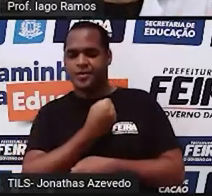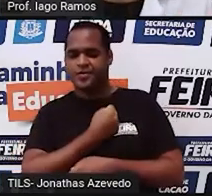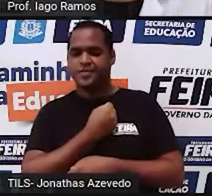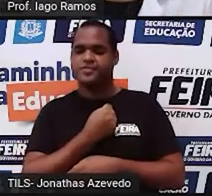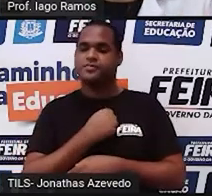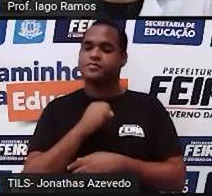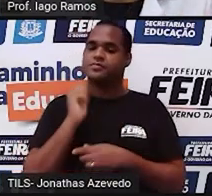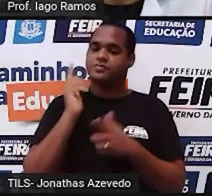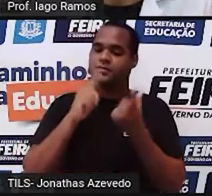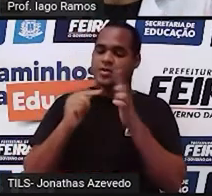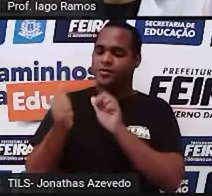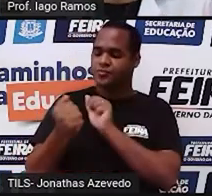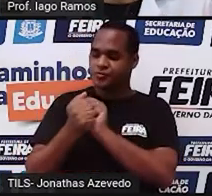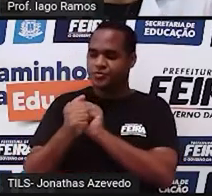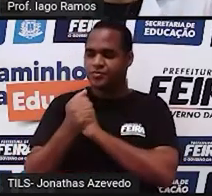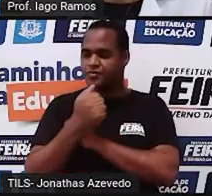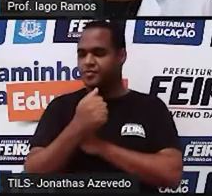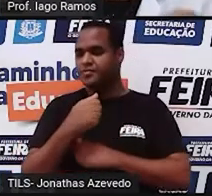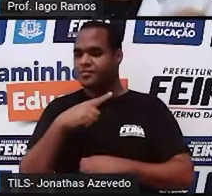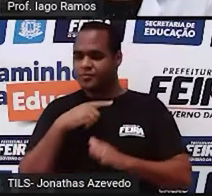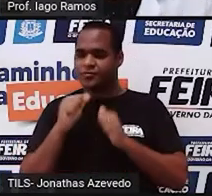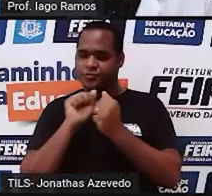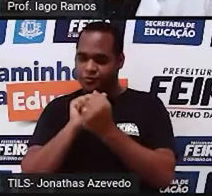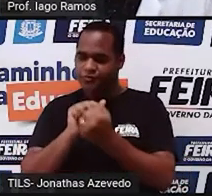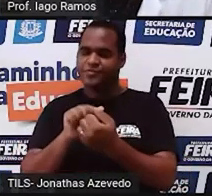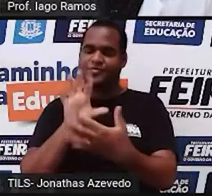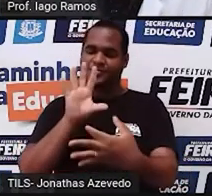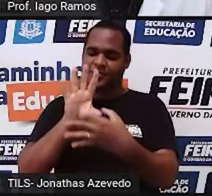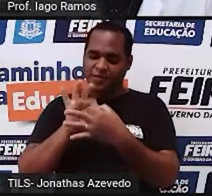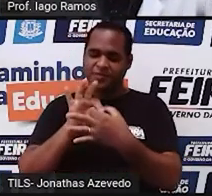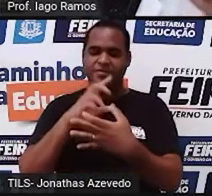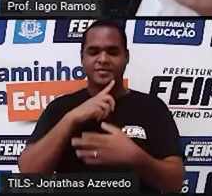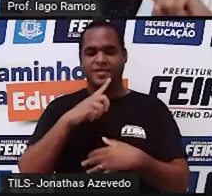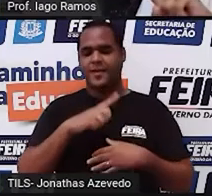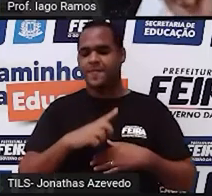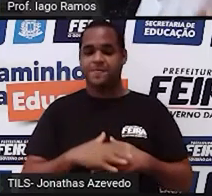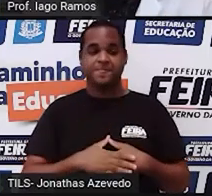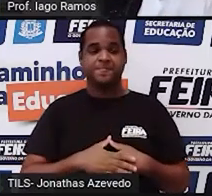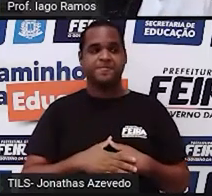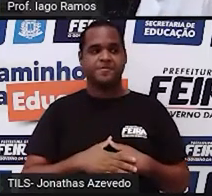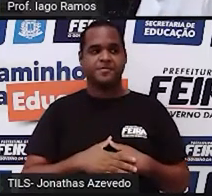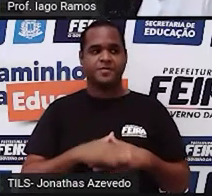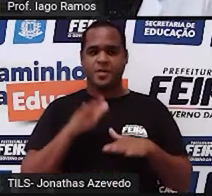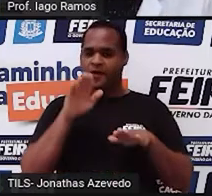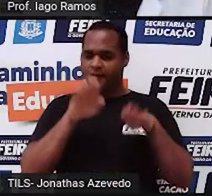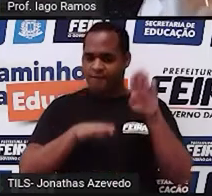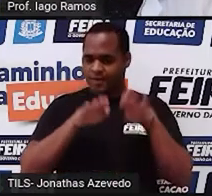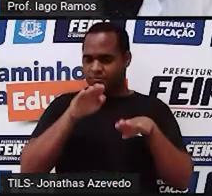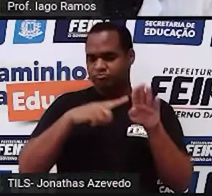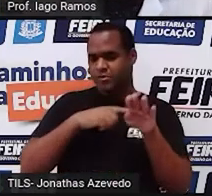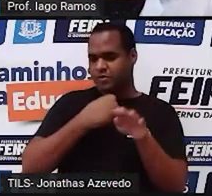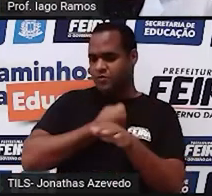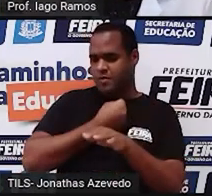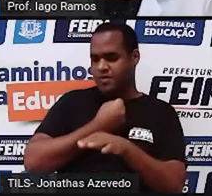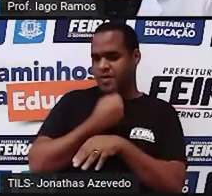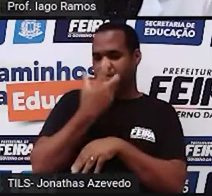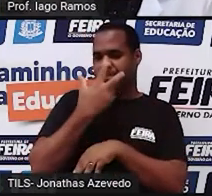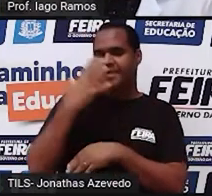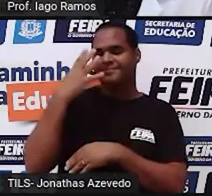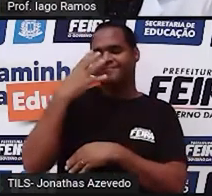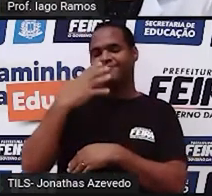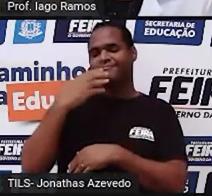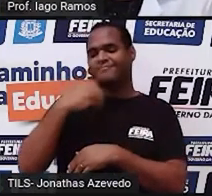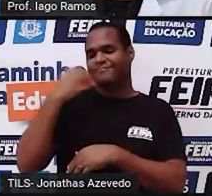conosco também né eu digo que talvez o número seja a mais bela